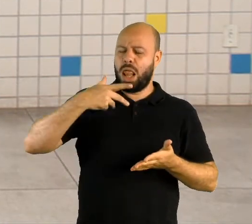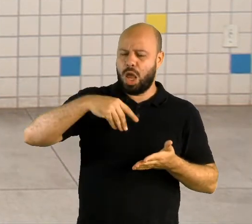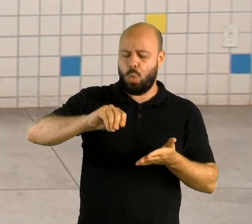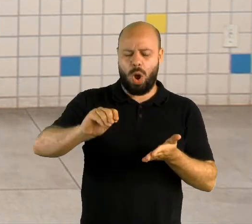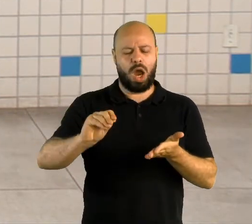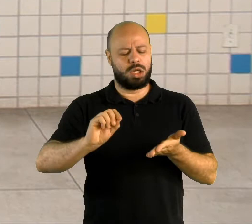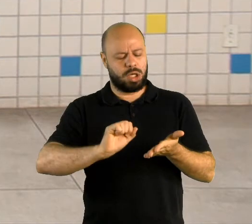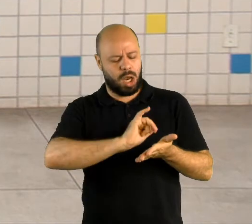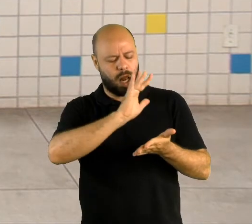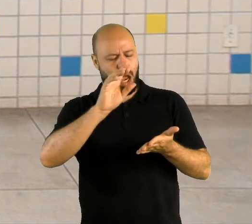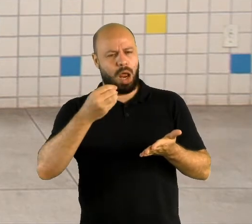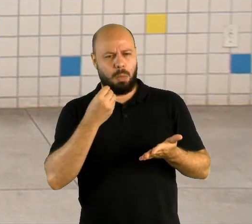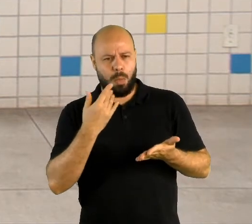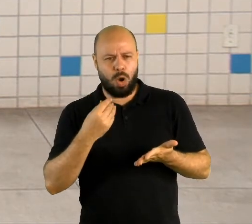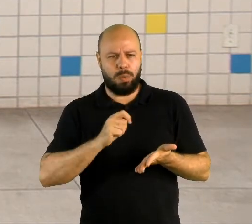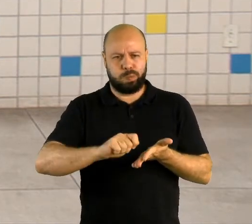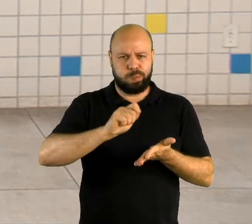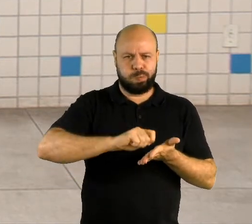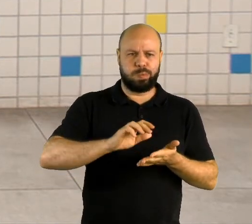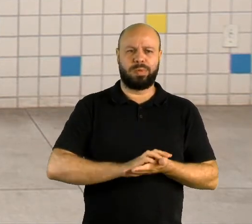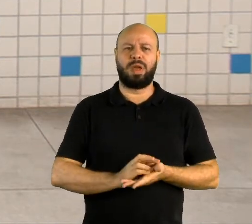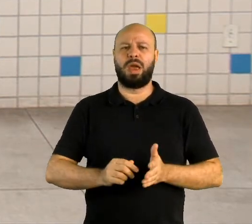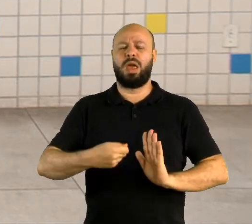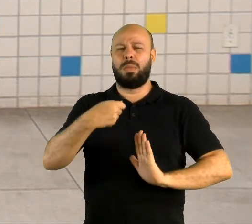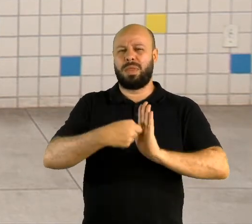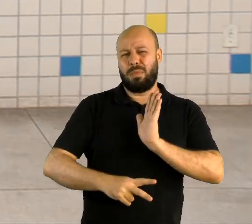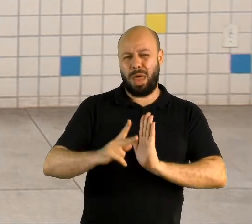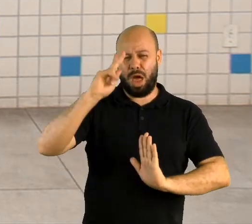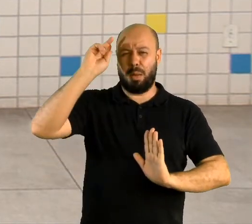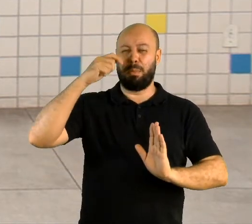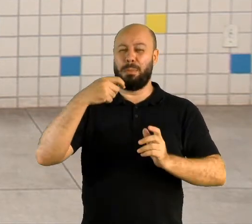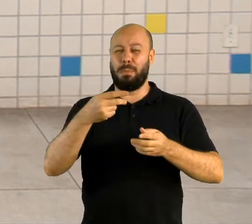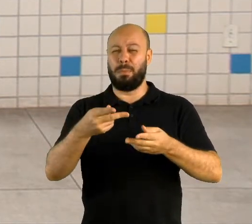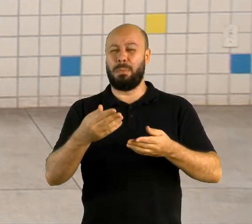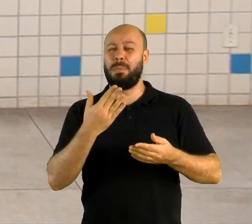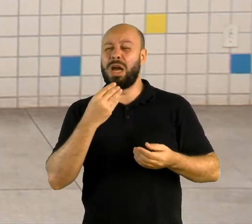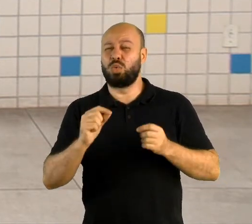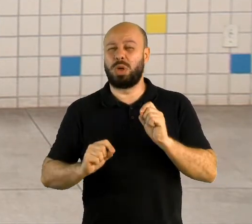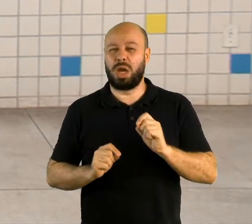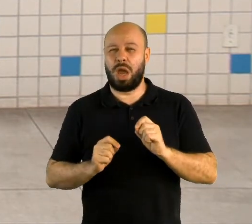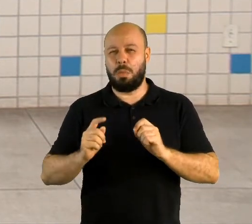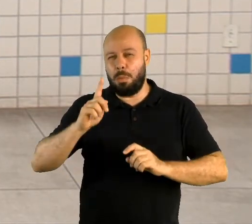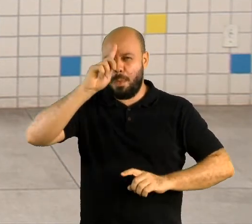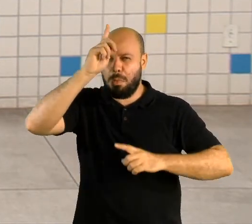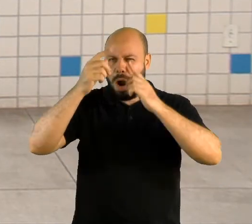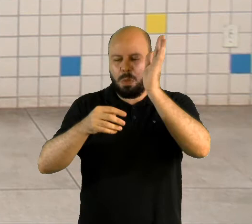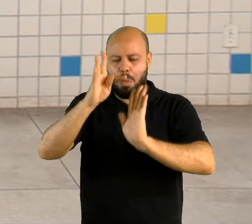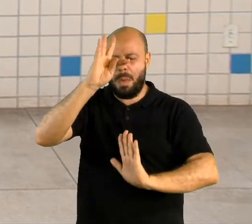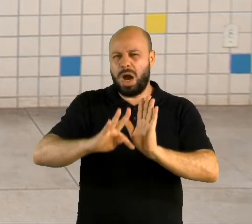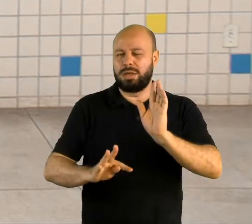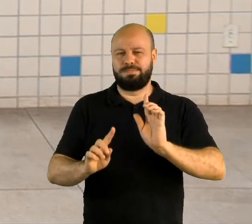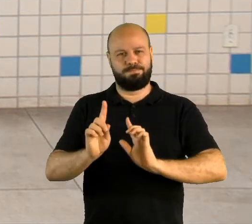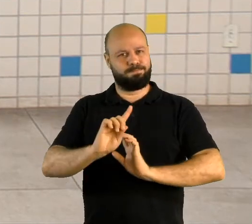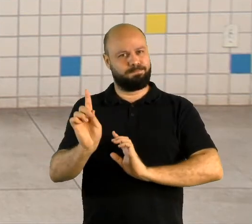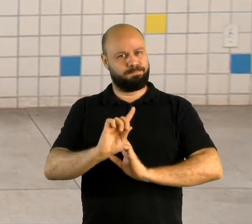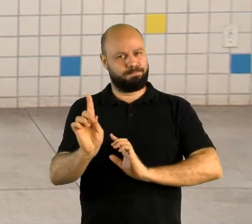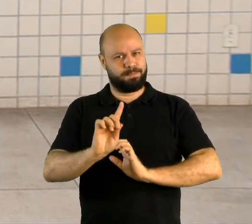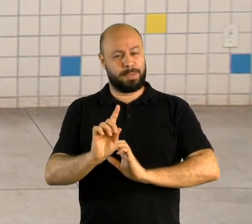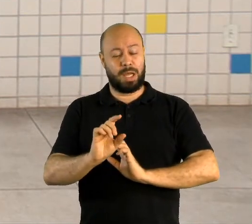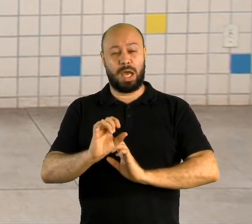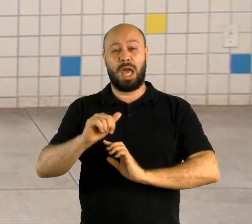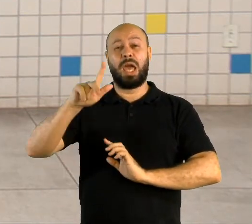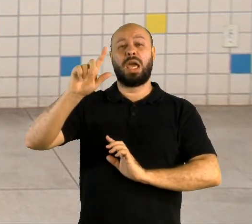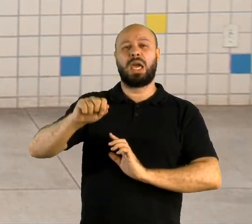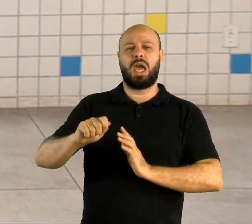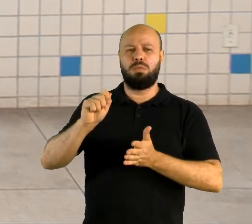uma redação, não um texto literariamente criativo, e quem redige, na escola